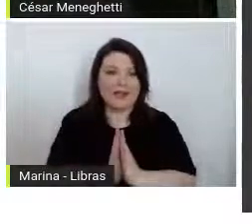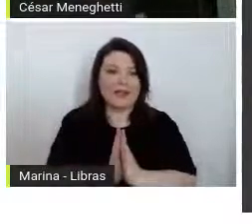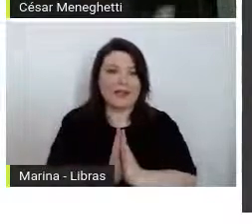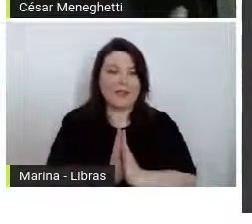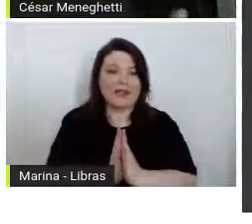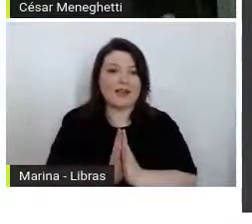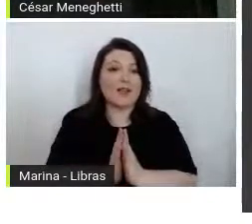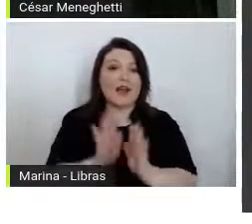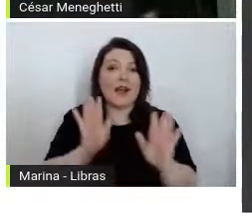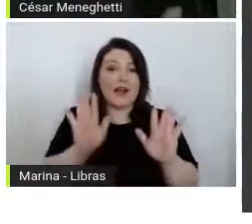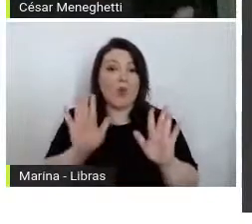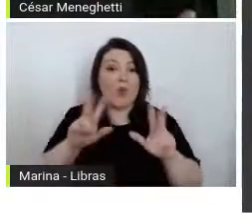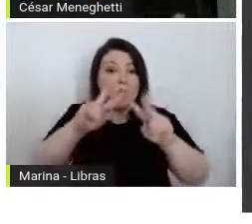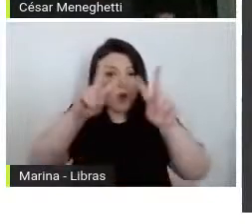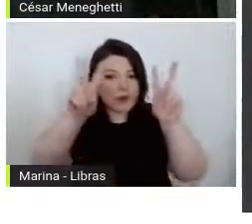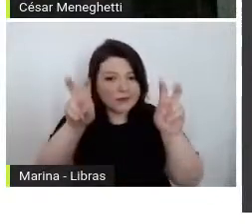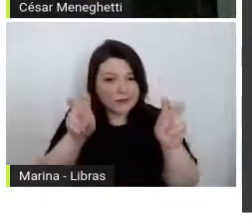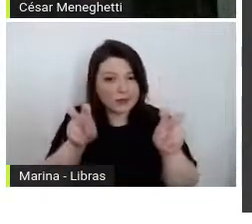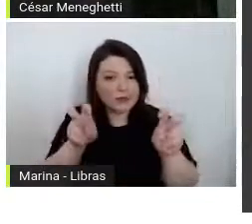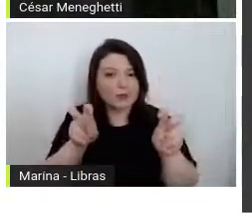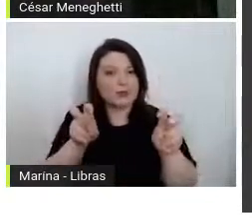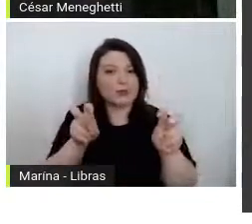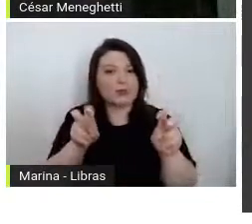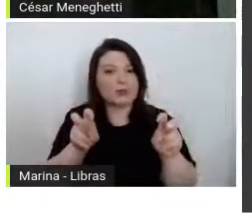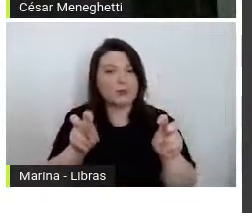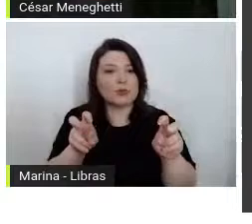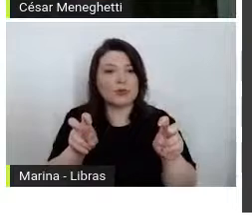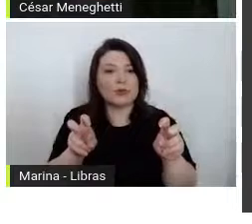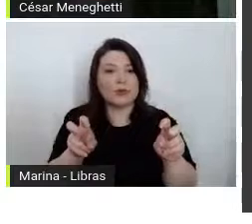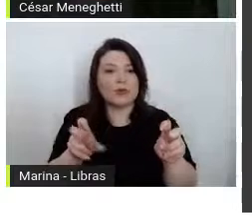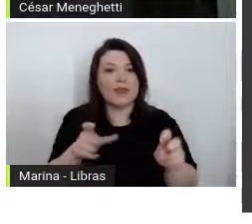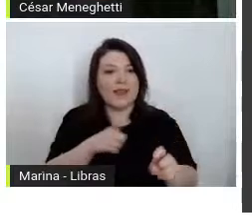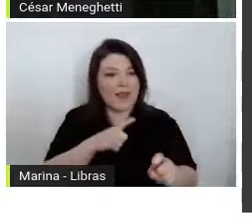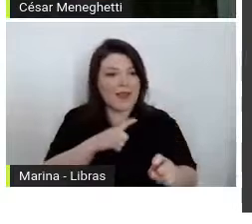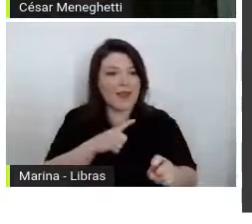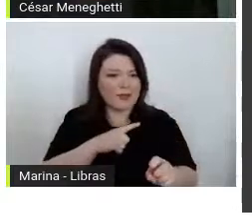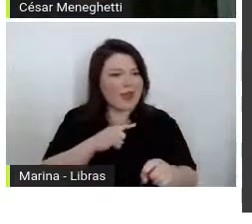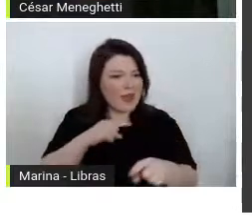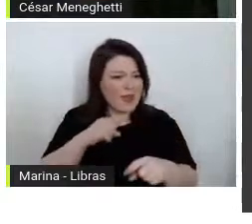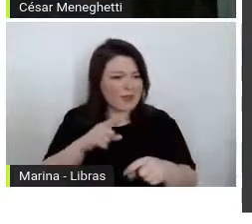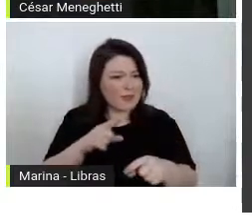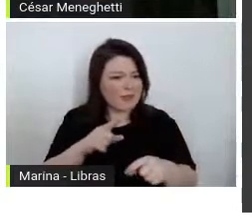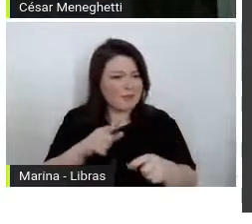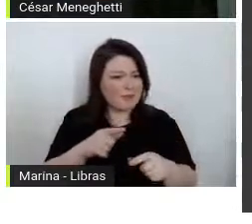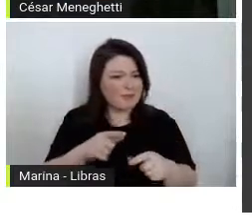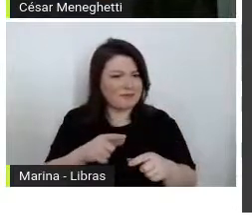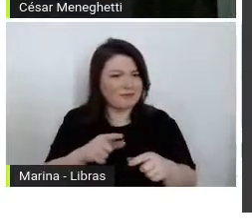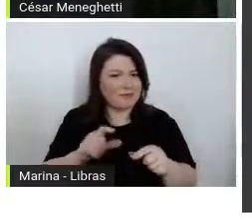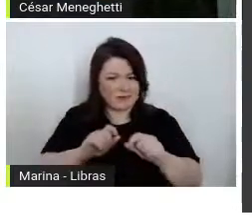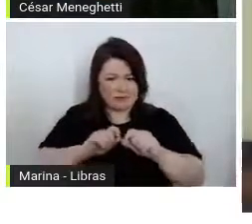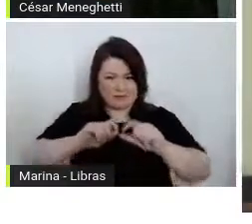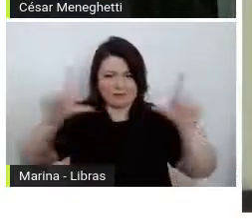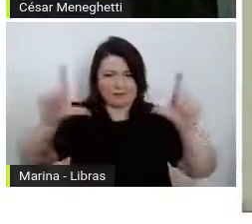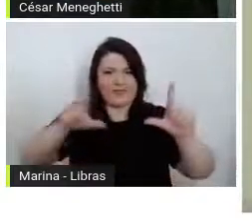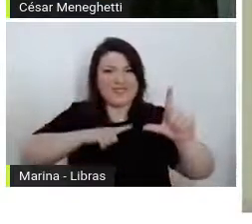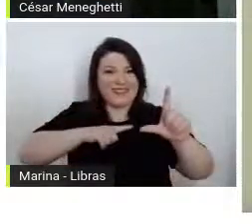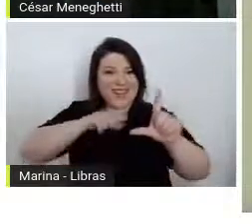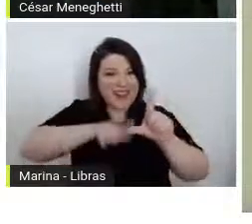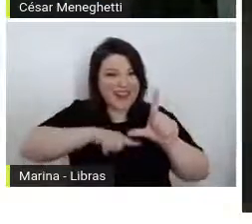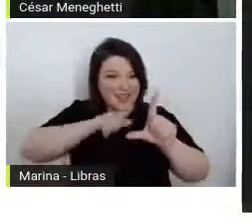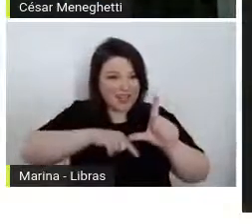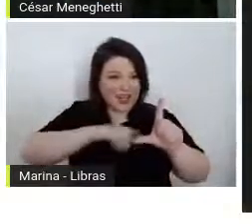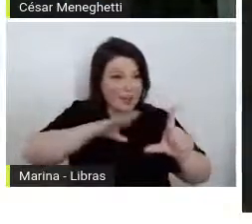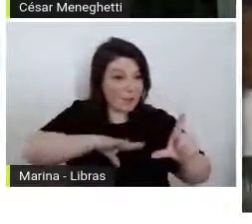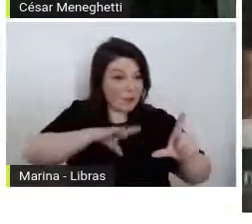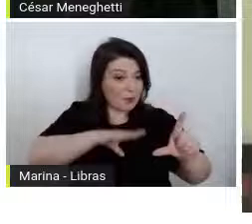o assunto vai. Eu tenho essa versão, se vocês quiserem ver, com legendas em português no